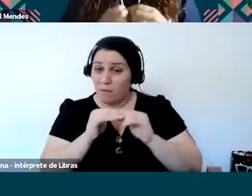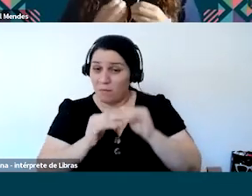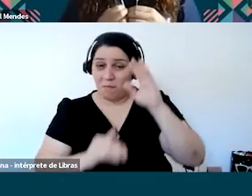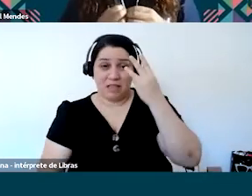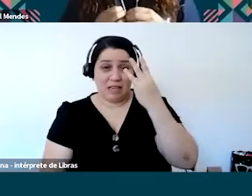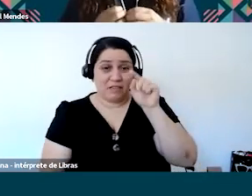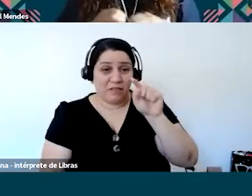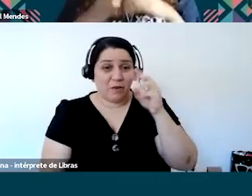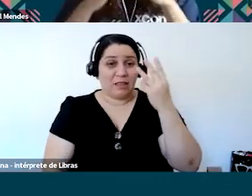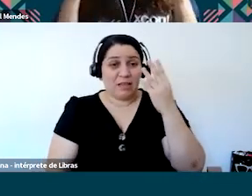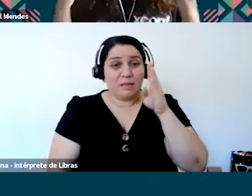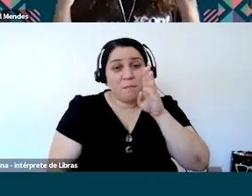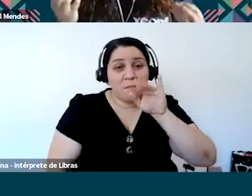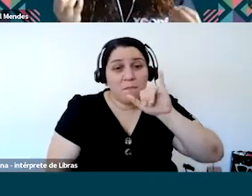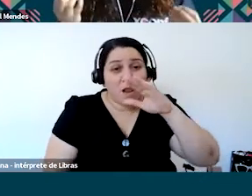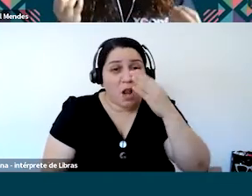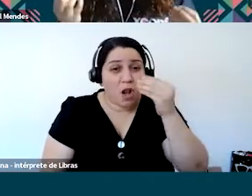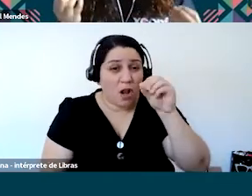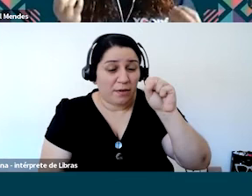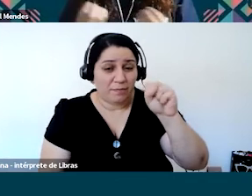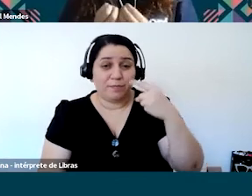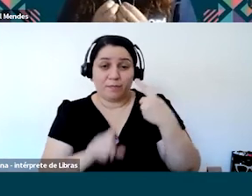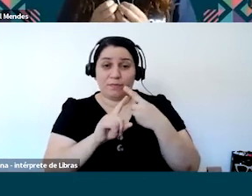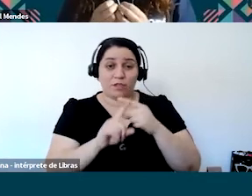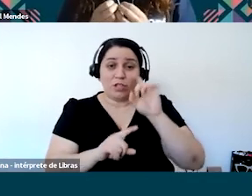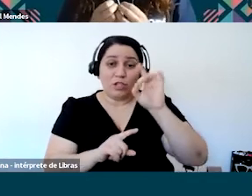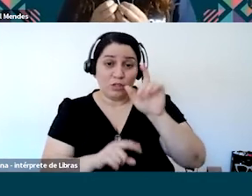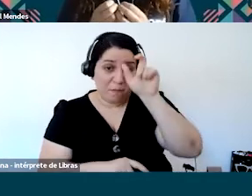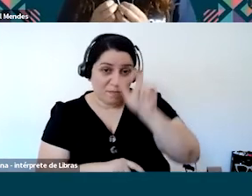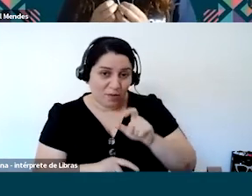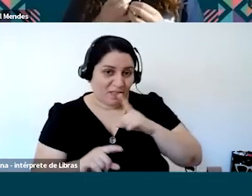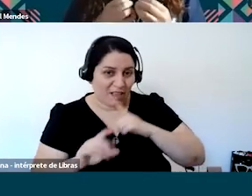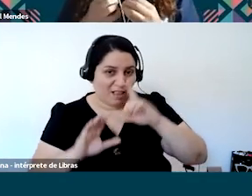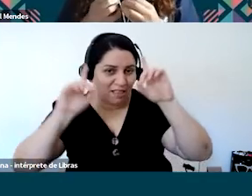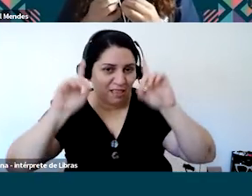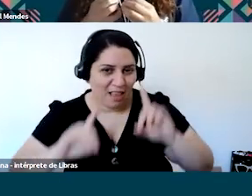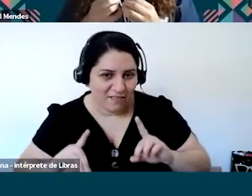são 3,3 bilhões de pessoas, porque as pessoas que estão em torno das pessoas